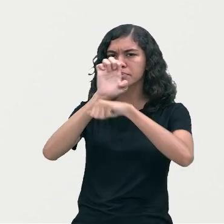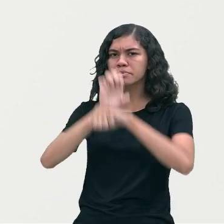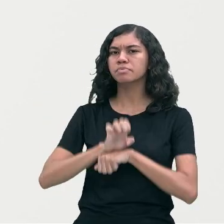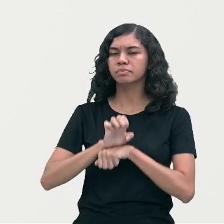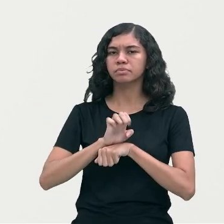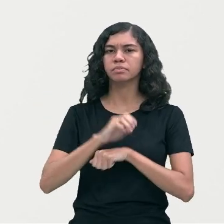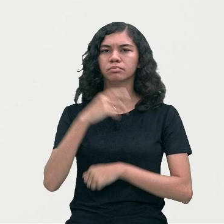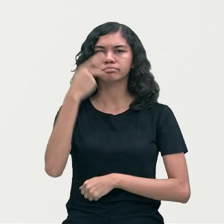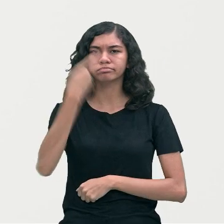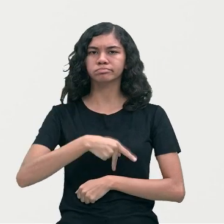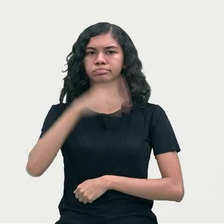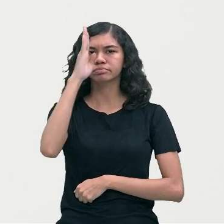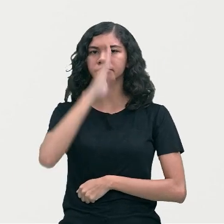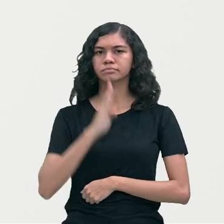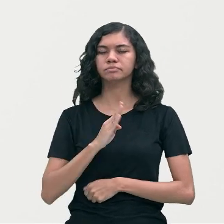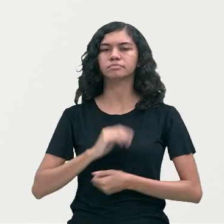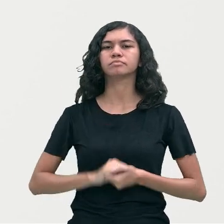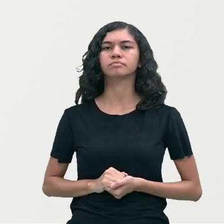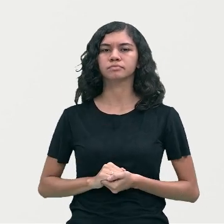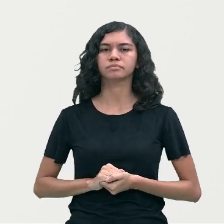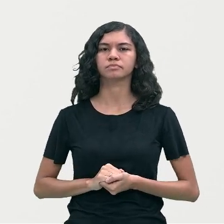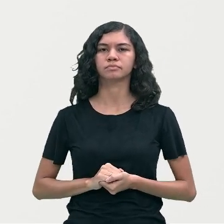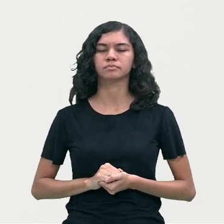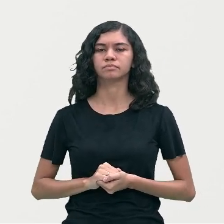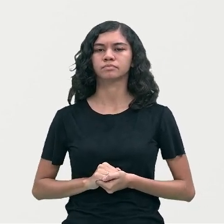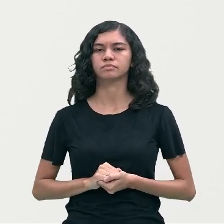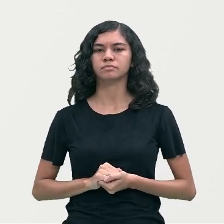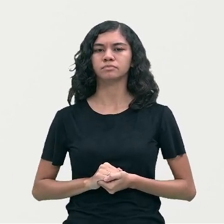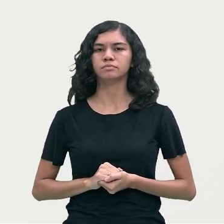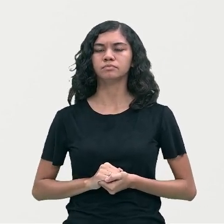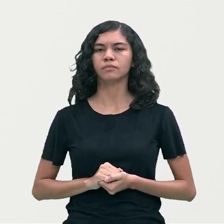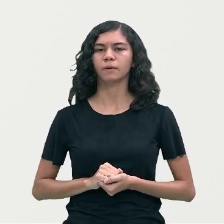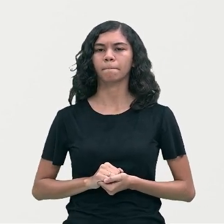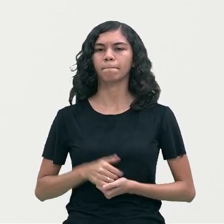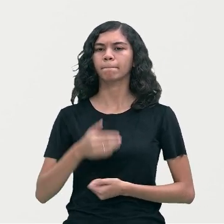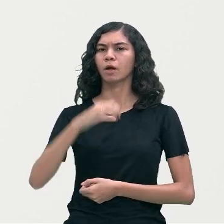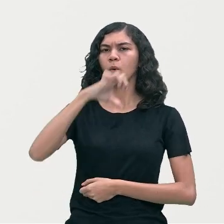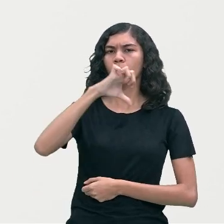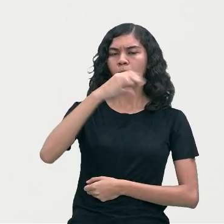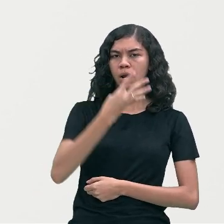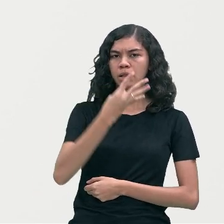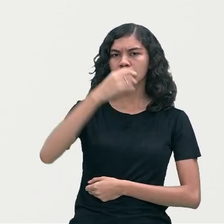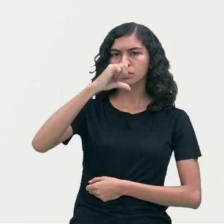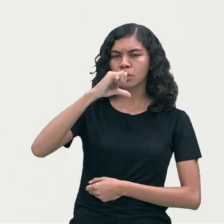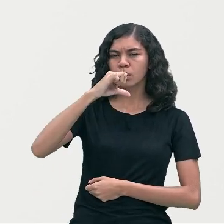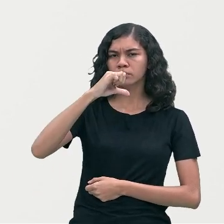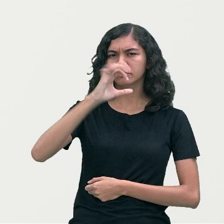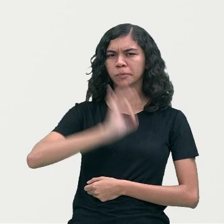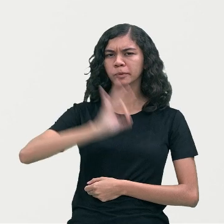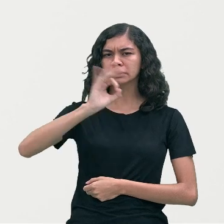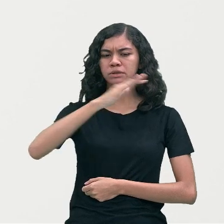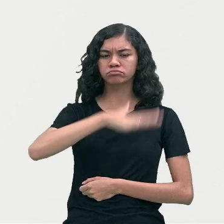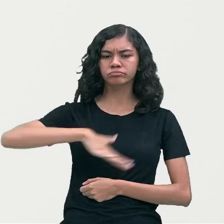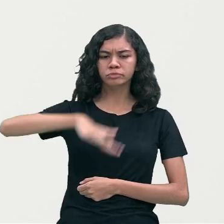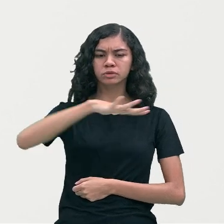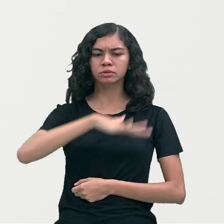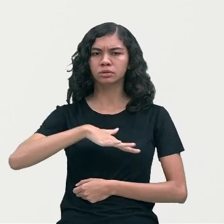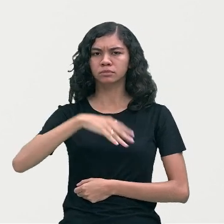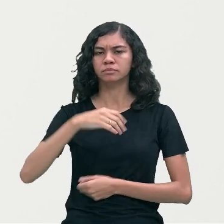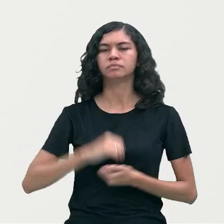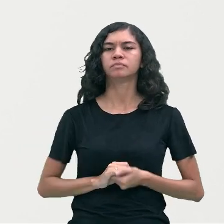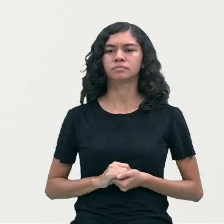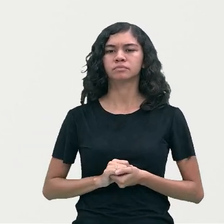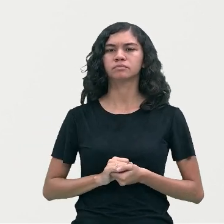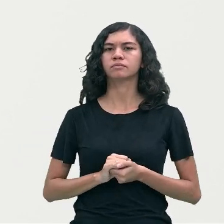brasileiros. Ela vai ocupar, como eu falei para vocês, 49% de todo o território nacional. Ela é a maior